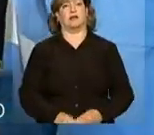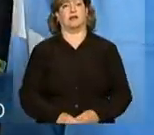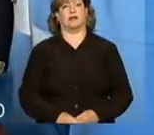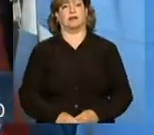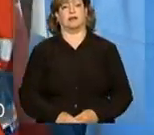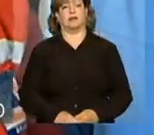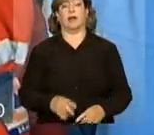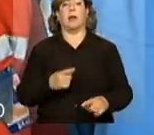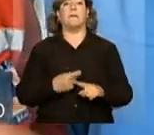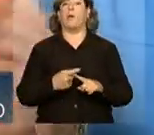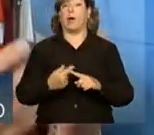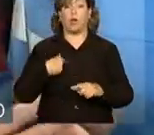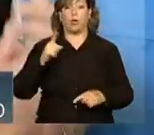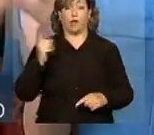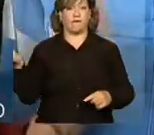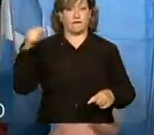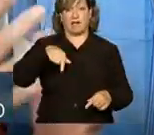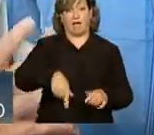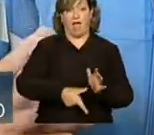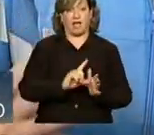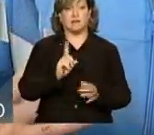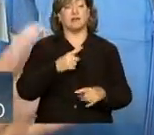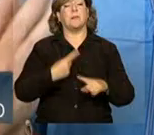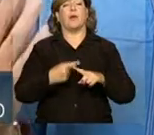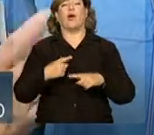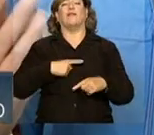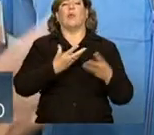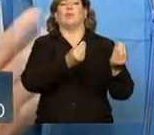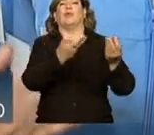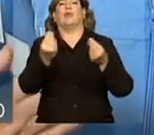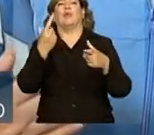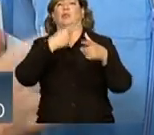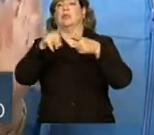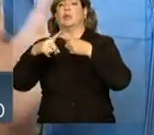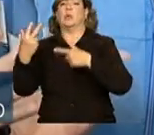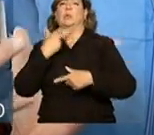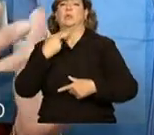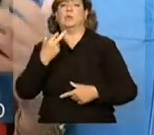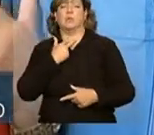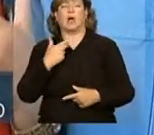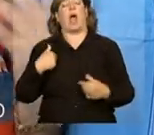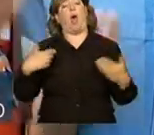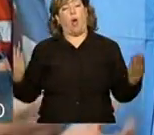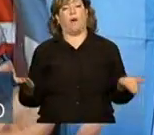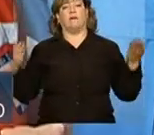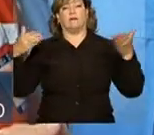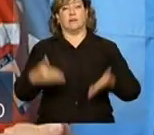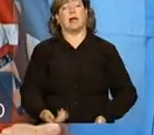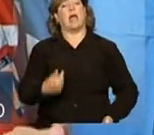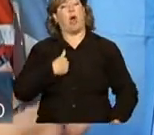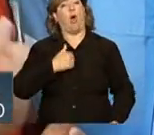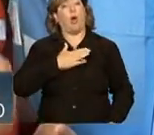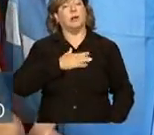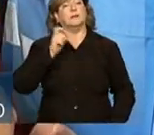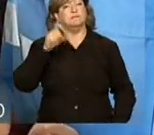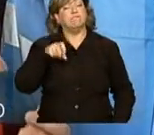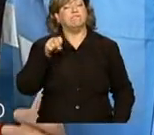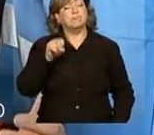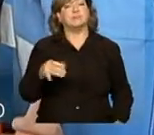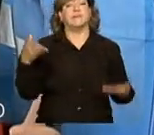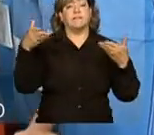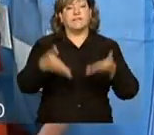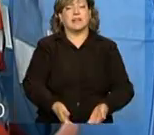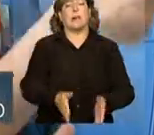Porque eu não vim antes, eu tive várias outras atribuições. Eu gostaria de ter vindo.